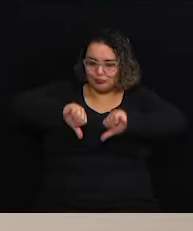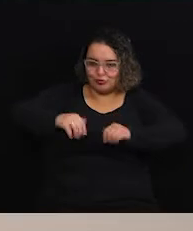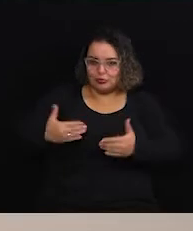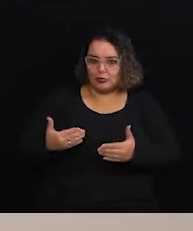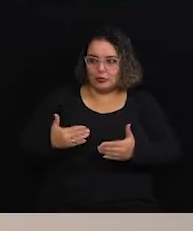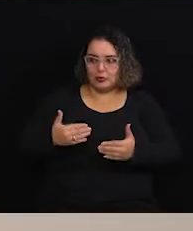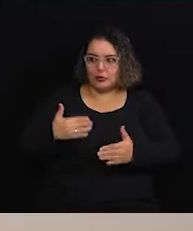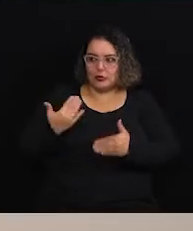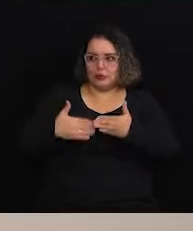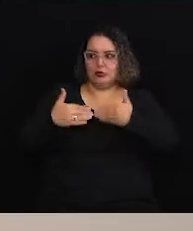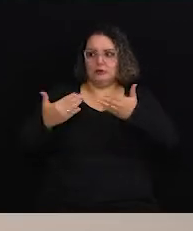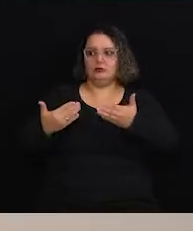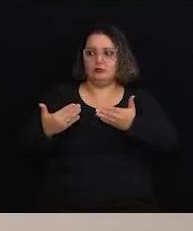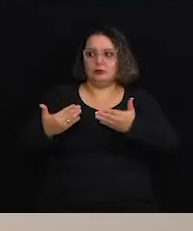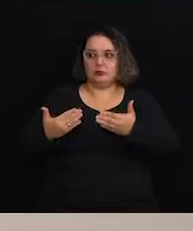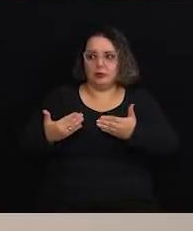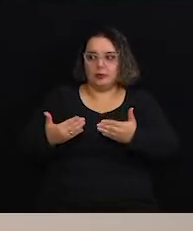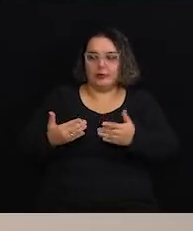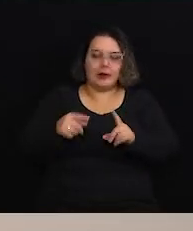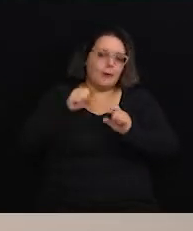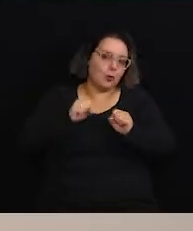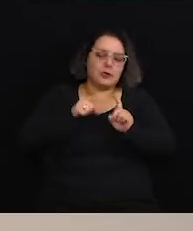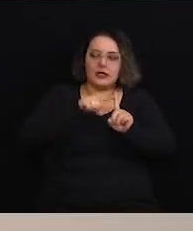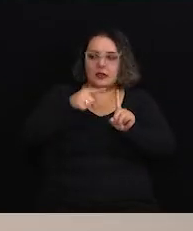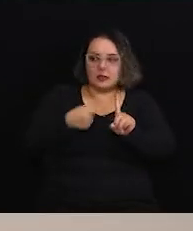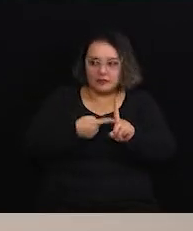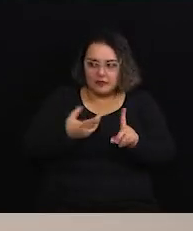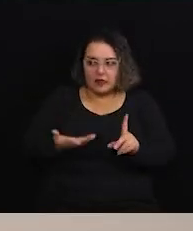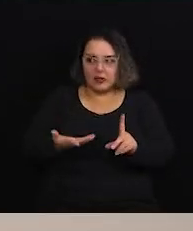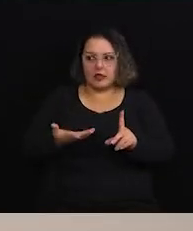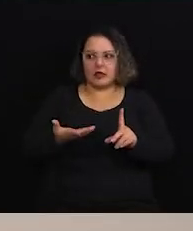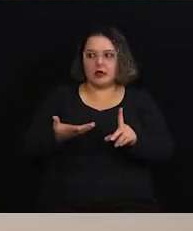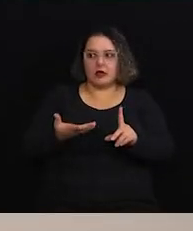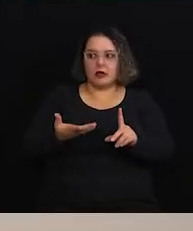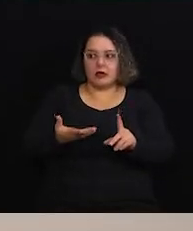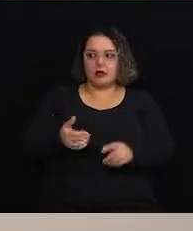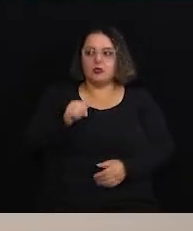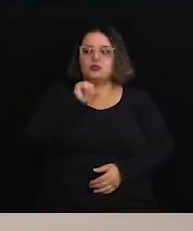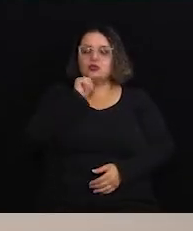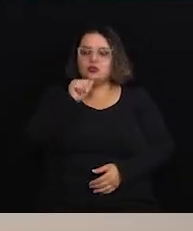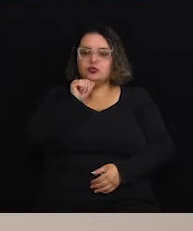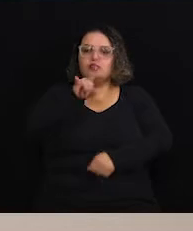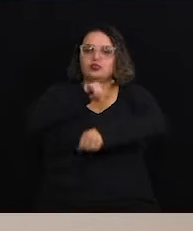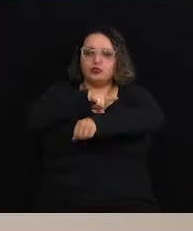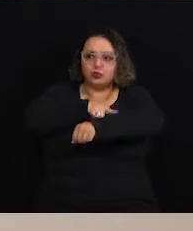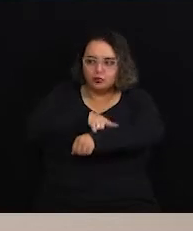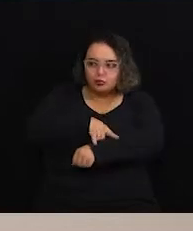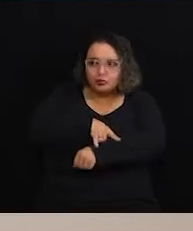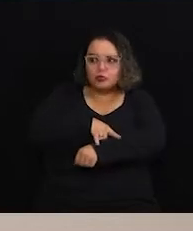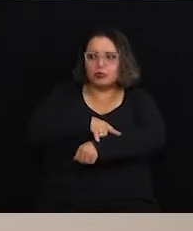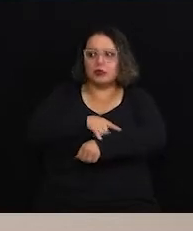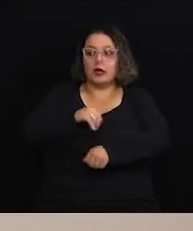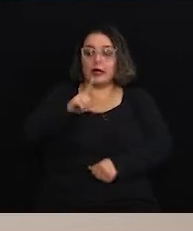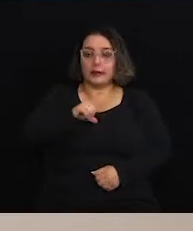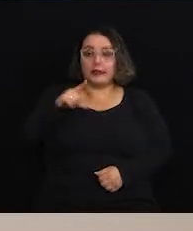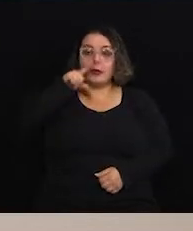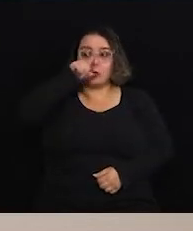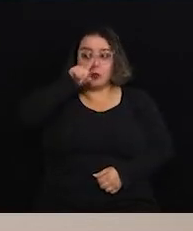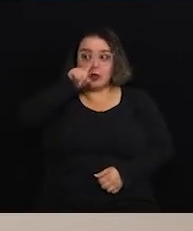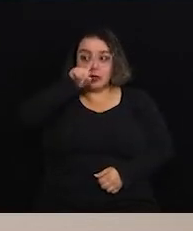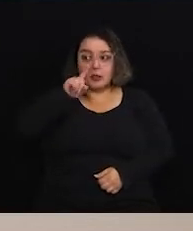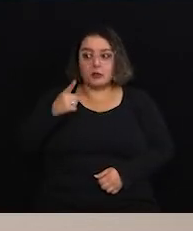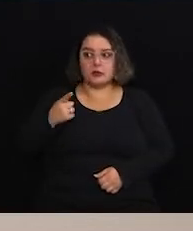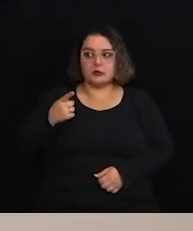funcionamento, vamos supor, do intestino, o funcionamento da parte urinária dela, e aí tem algum risco para